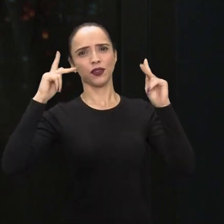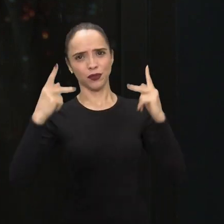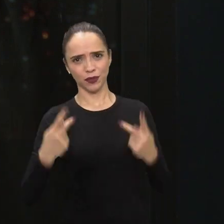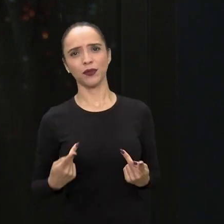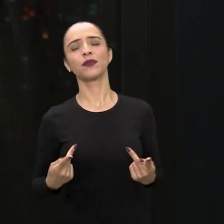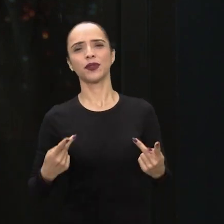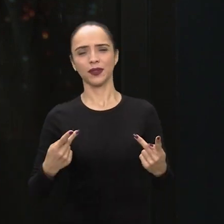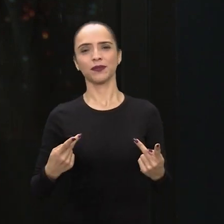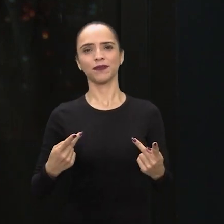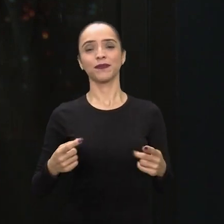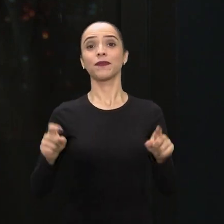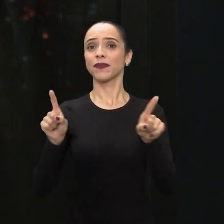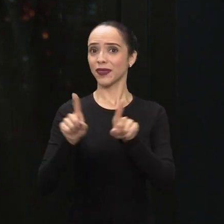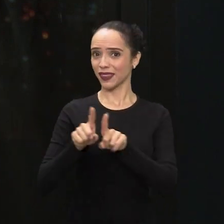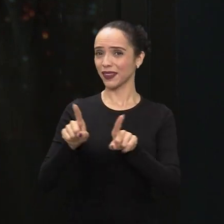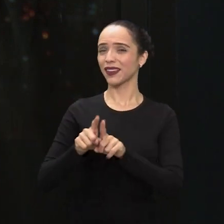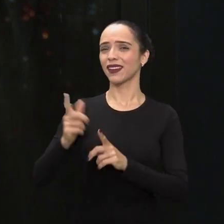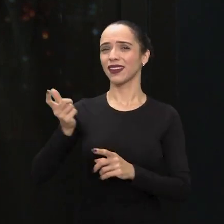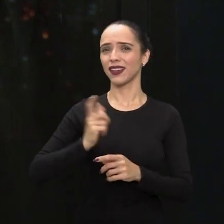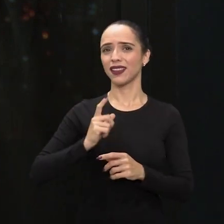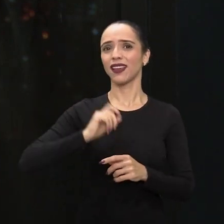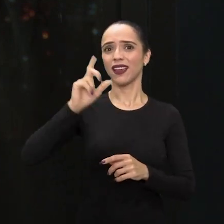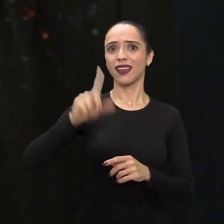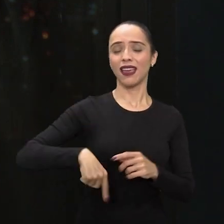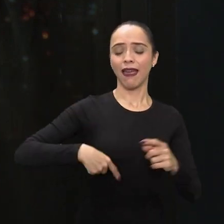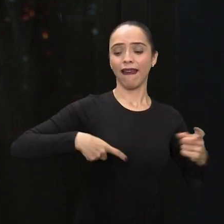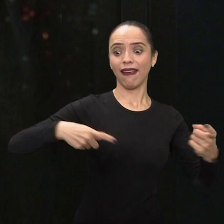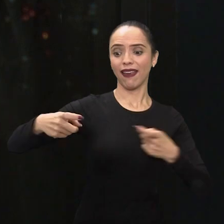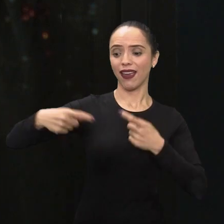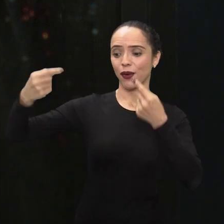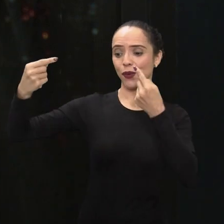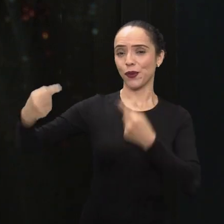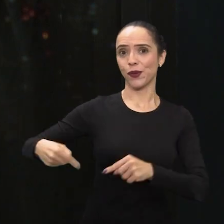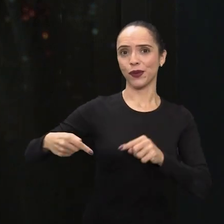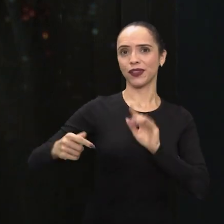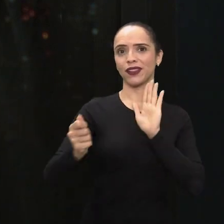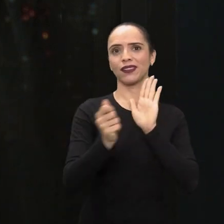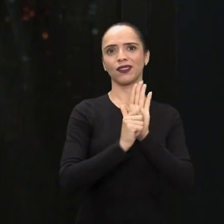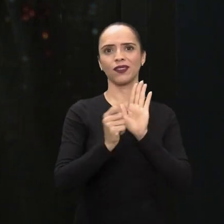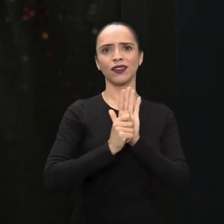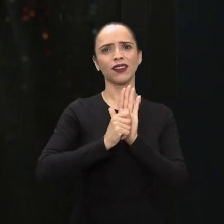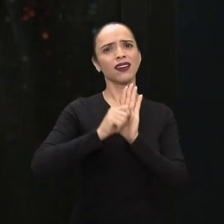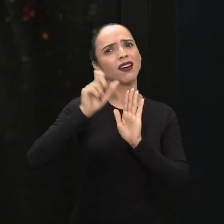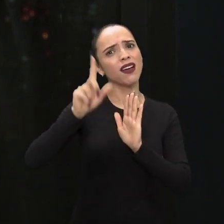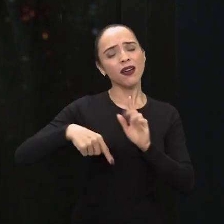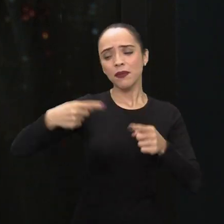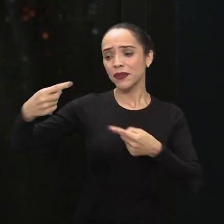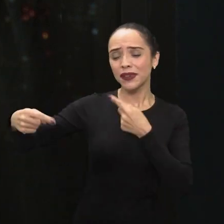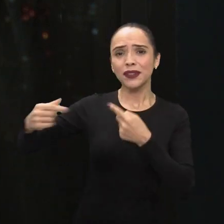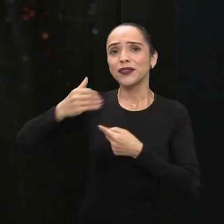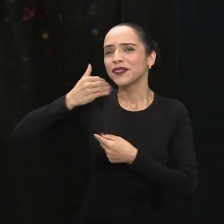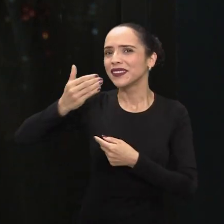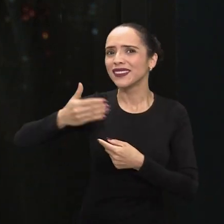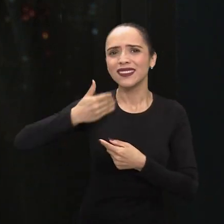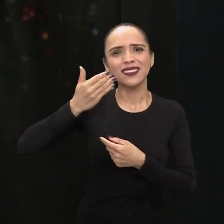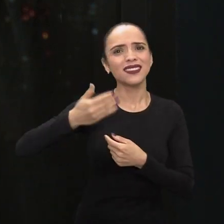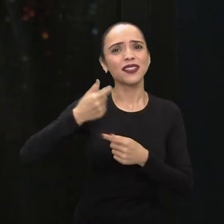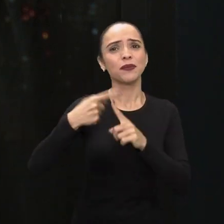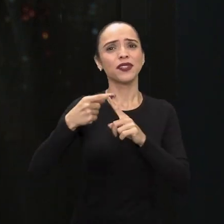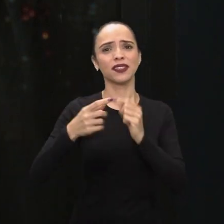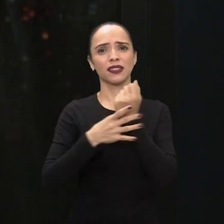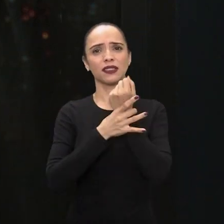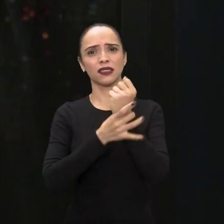dos direitos humanos e Especialmente na chamada guerras drogas que é uma guerra perdida a segurança pública desde